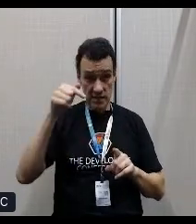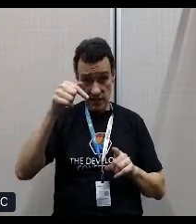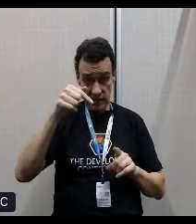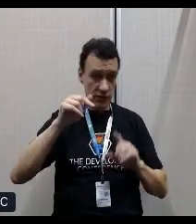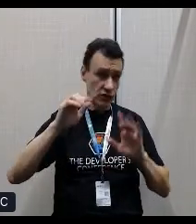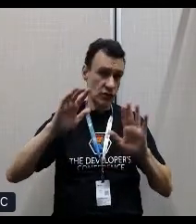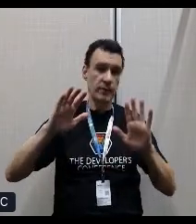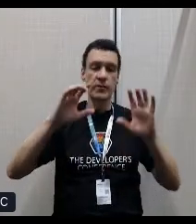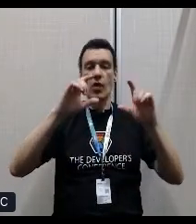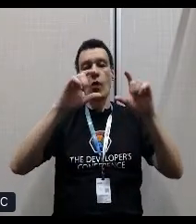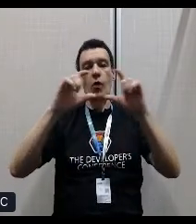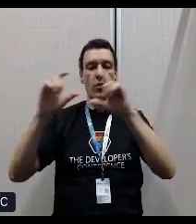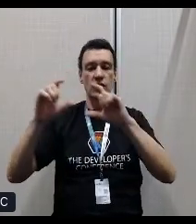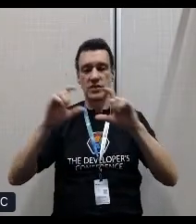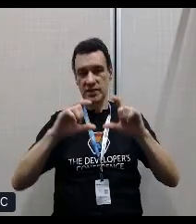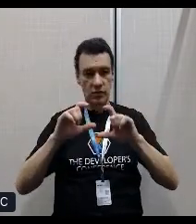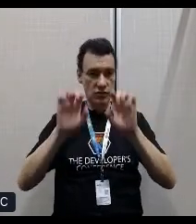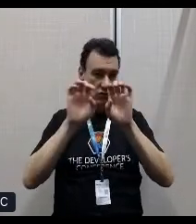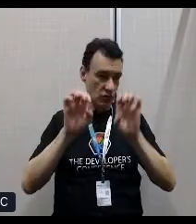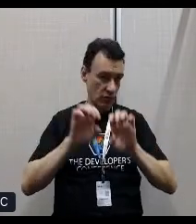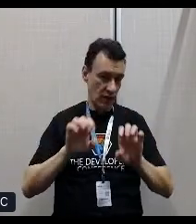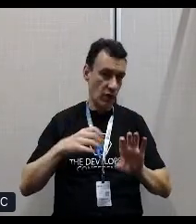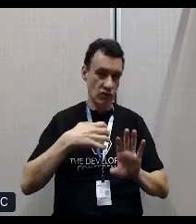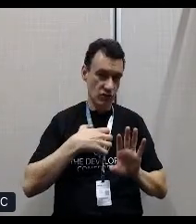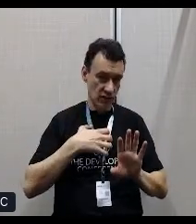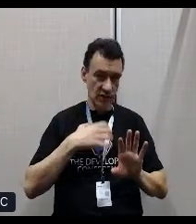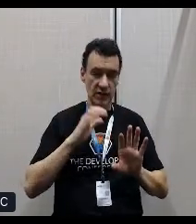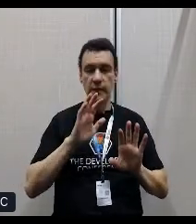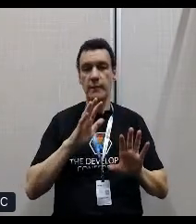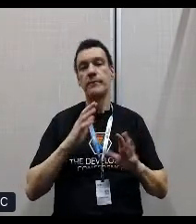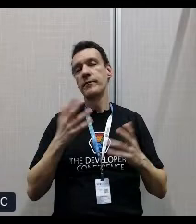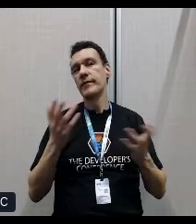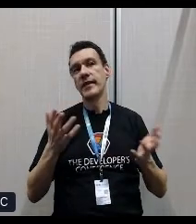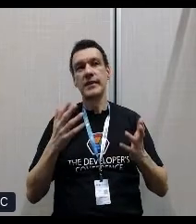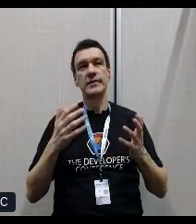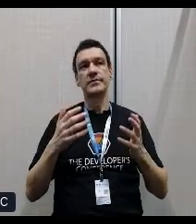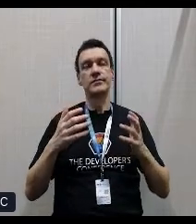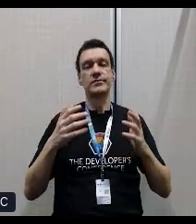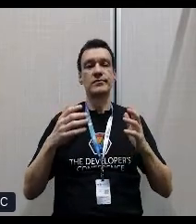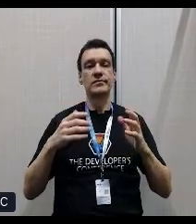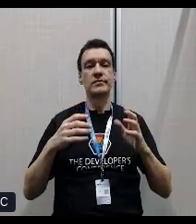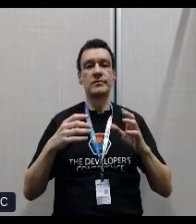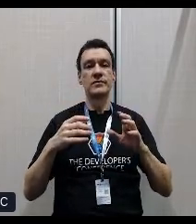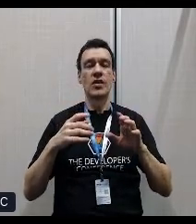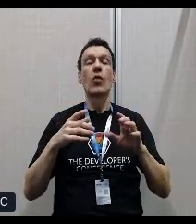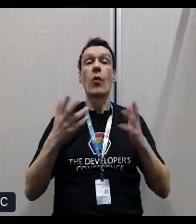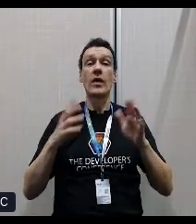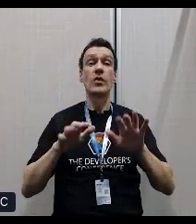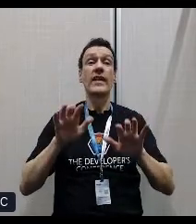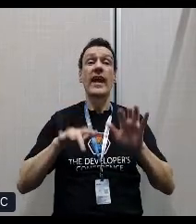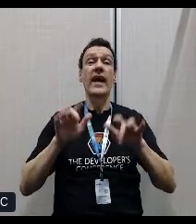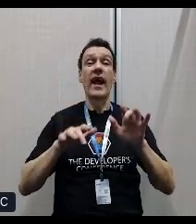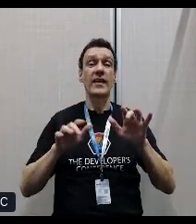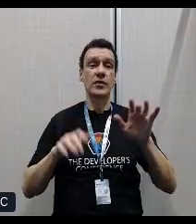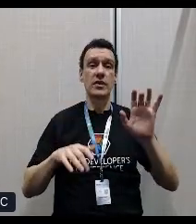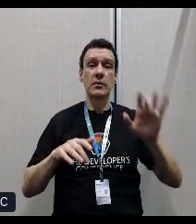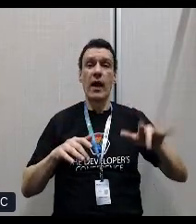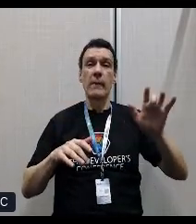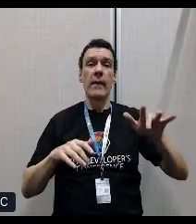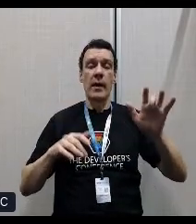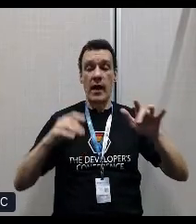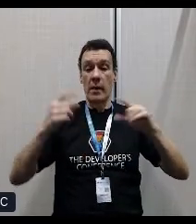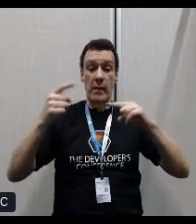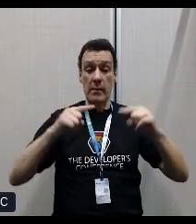a hierarquia, ordem lógica do tab, né, que quando a gente está passando a leitura por teclado, imagem out, que é a descrição